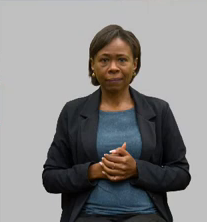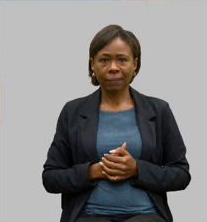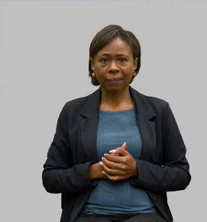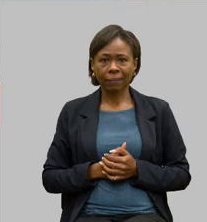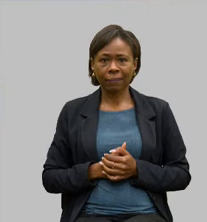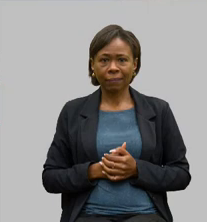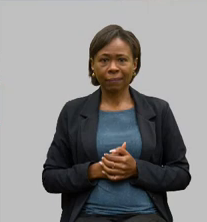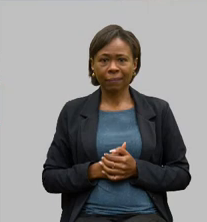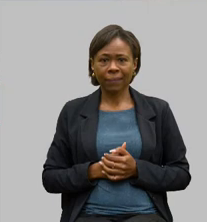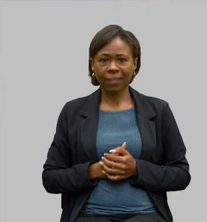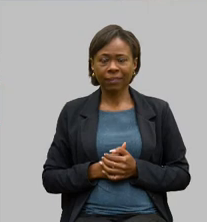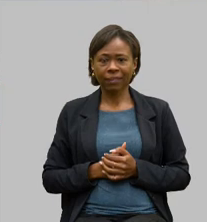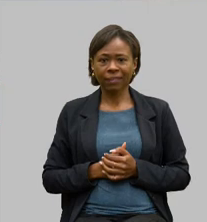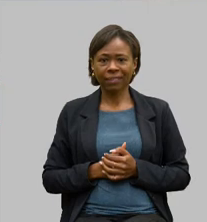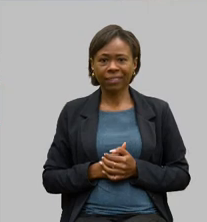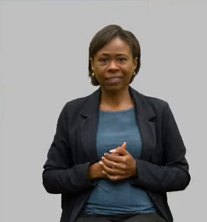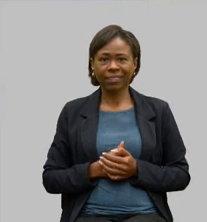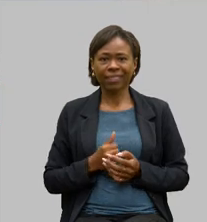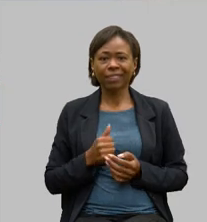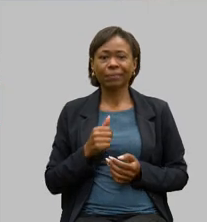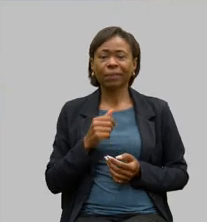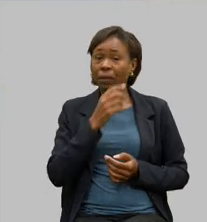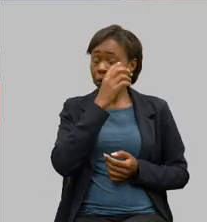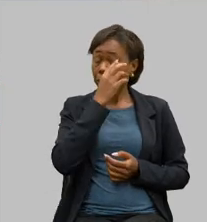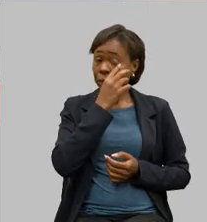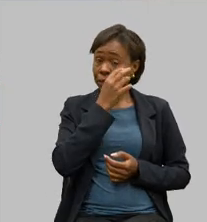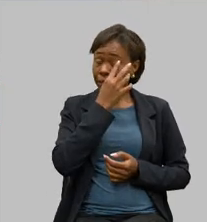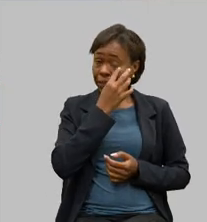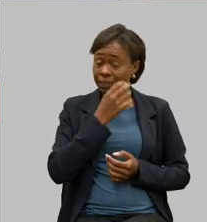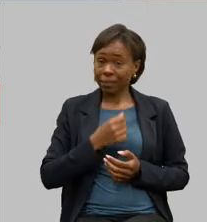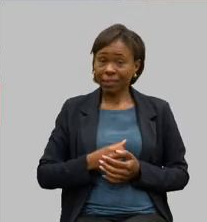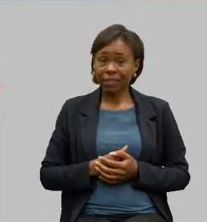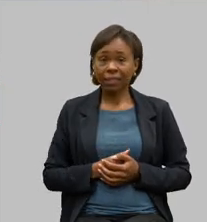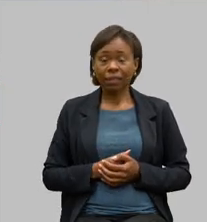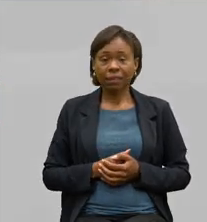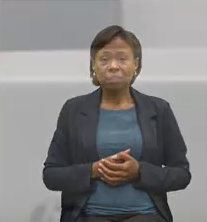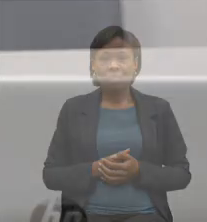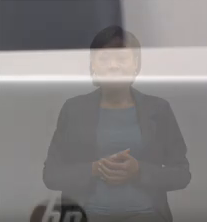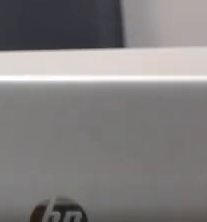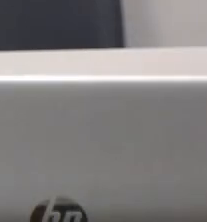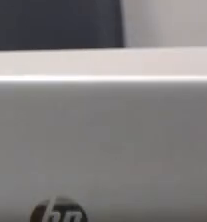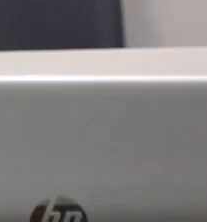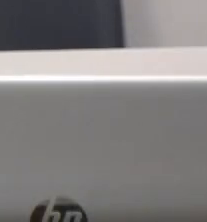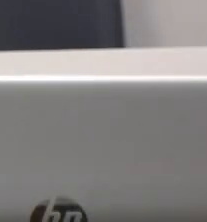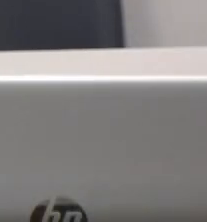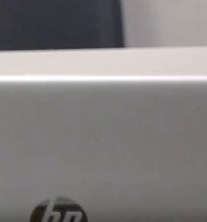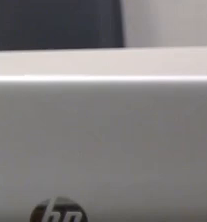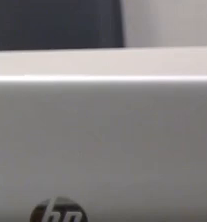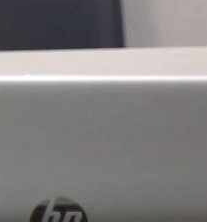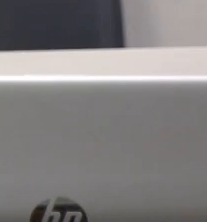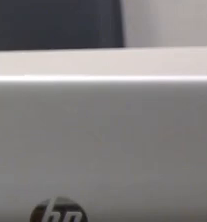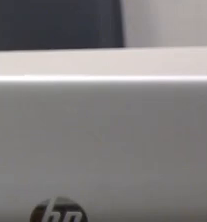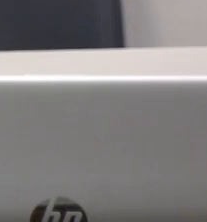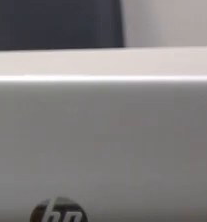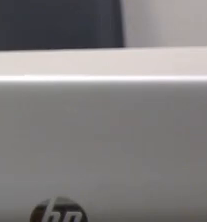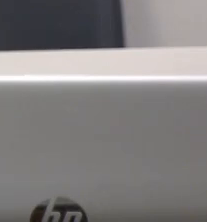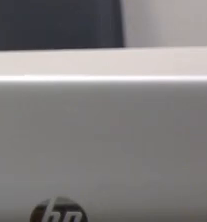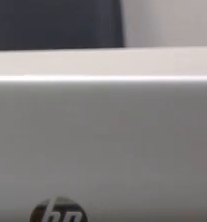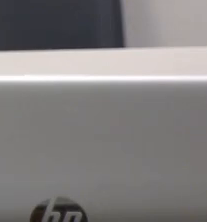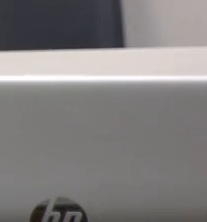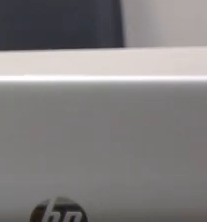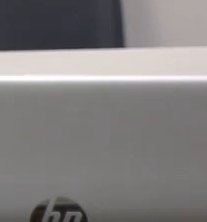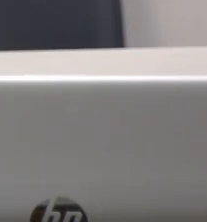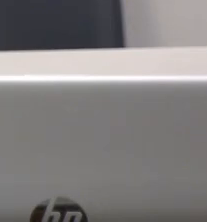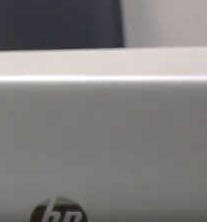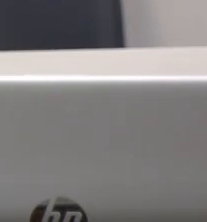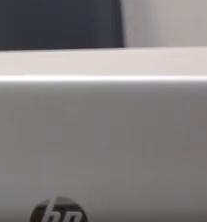conseguem receber o queijo também é uma coesão de base Comunitária muito grande e aí a gente estruturar isso tudo e aí